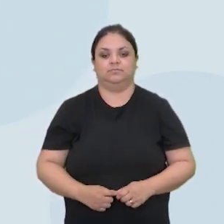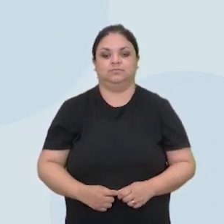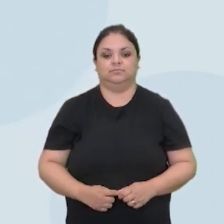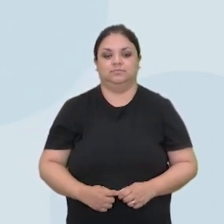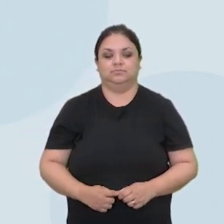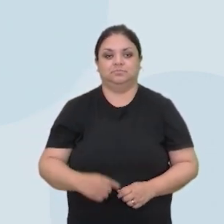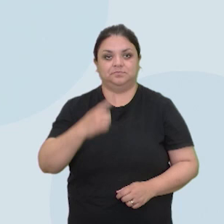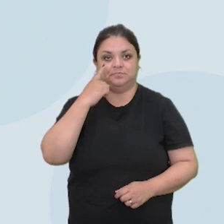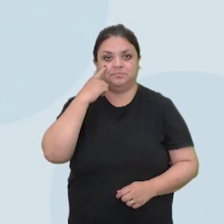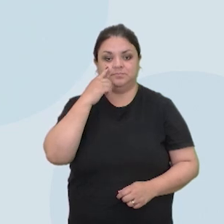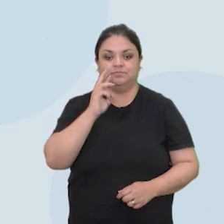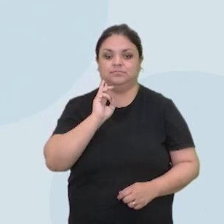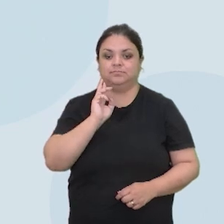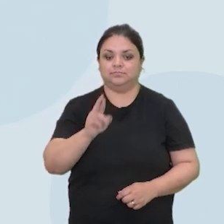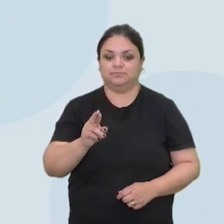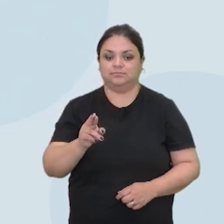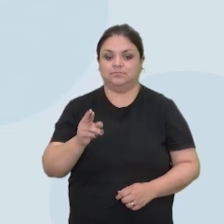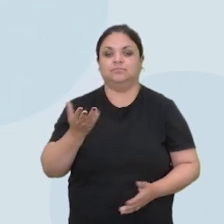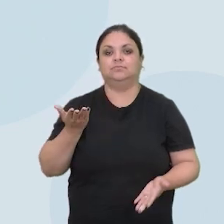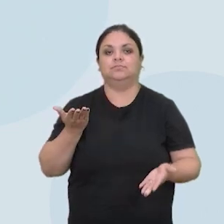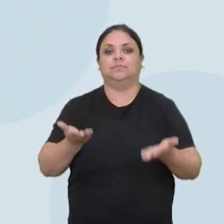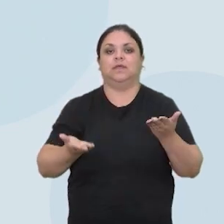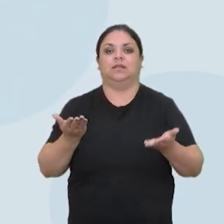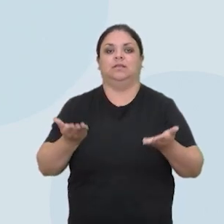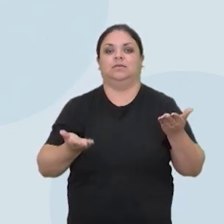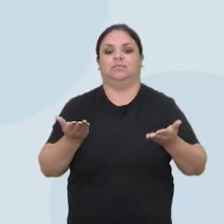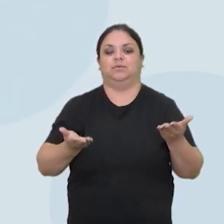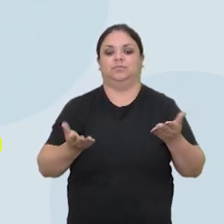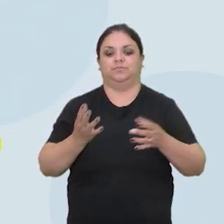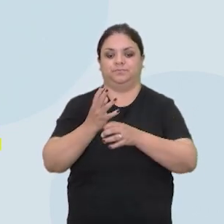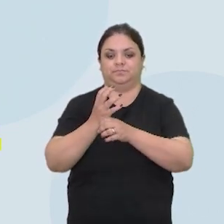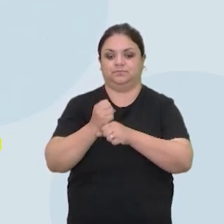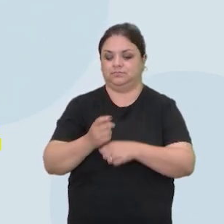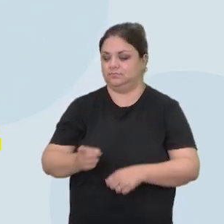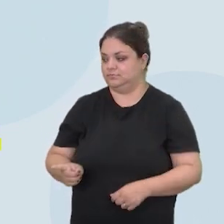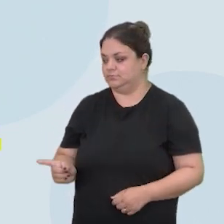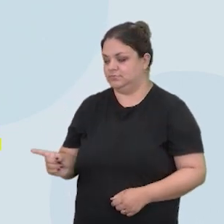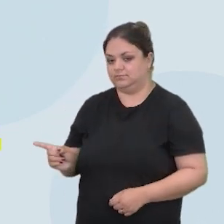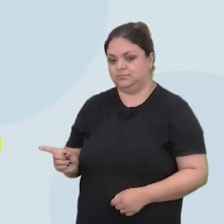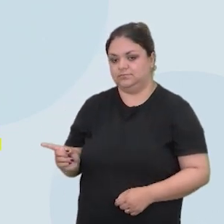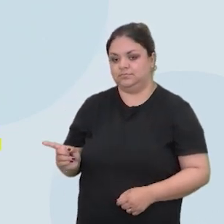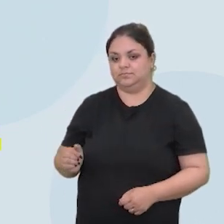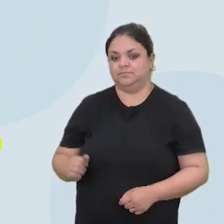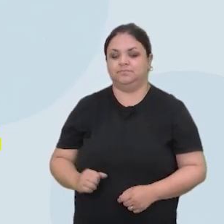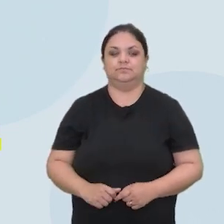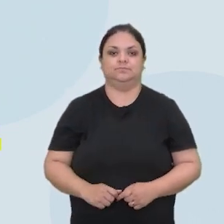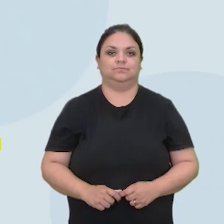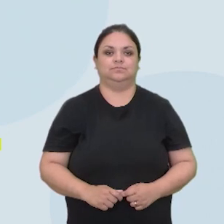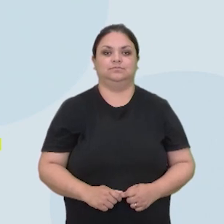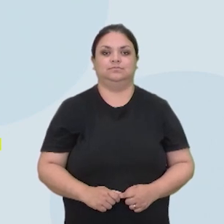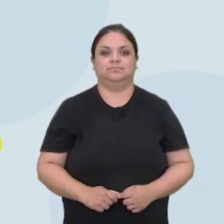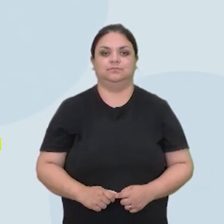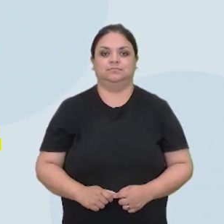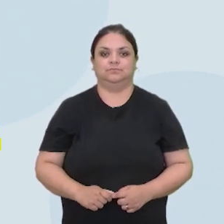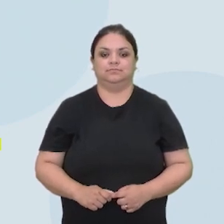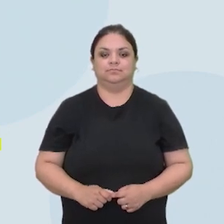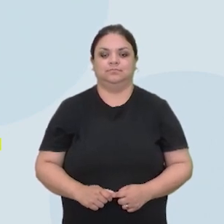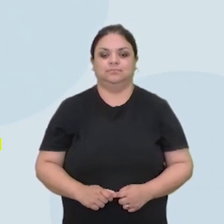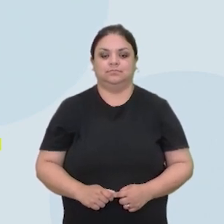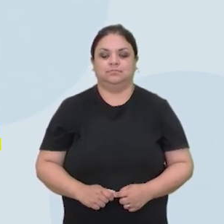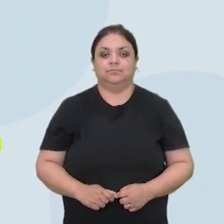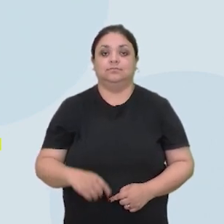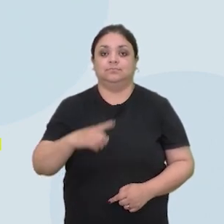aí a equação do equilíbrio. Percebam que na equação do equilíbrio da água, o que a gente tem? A gente tem